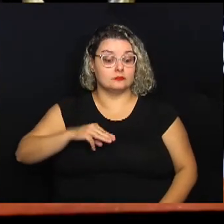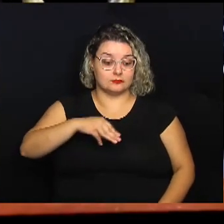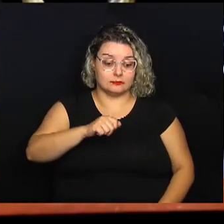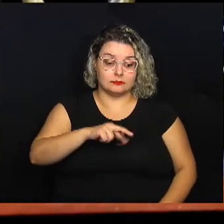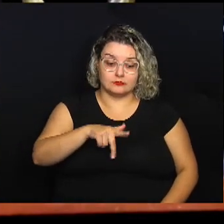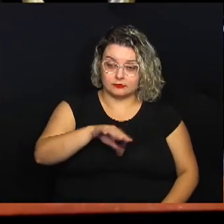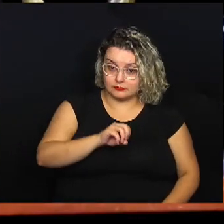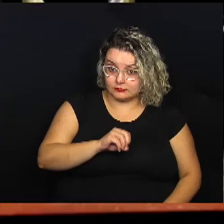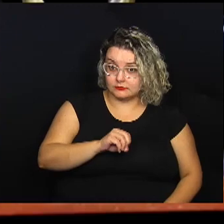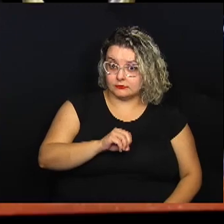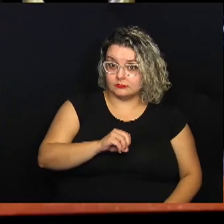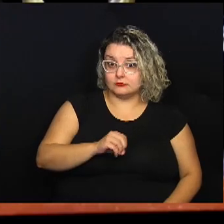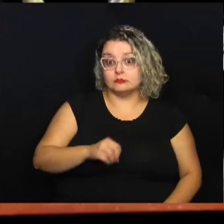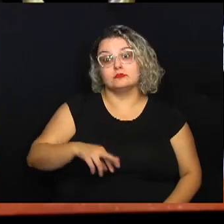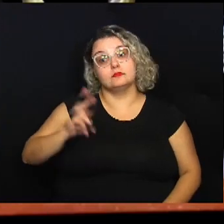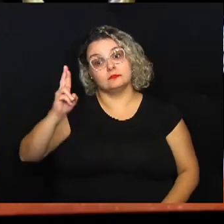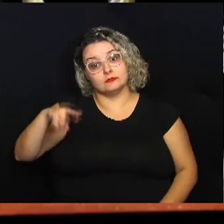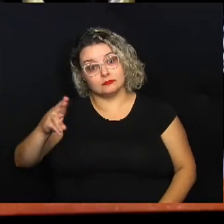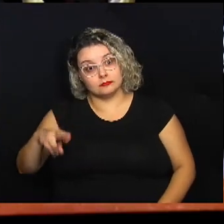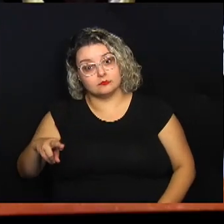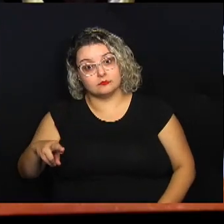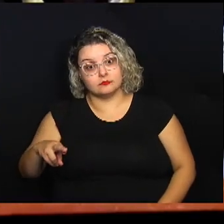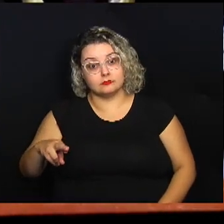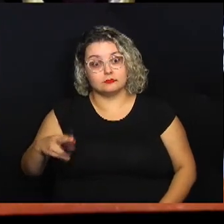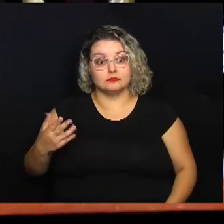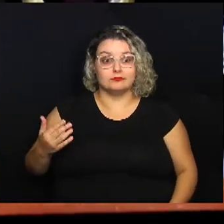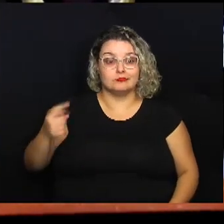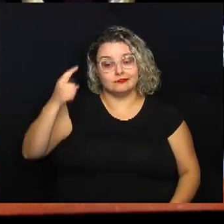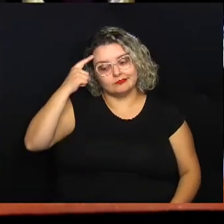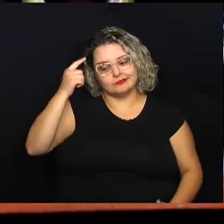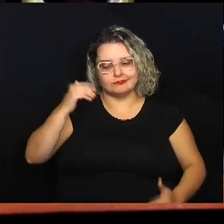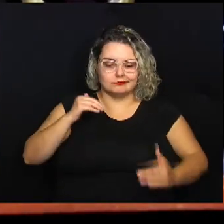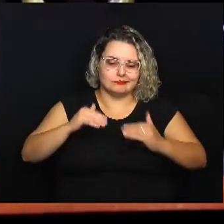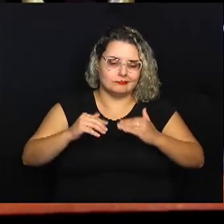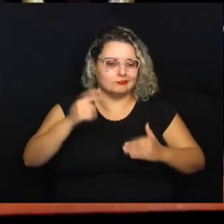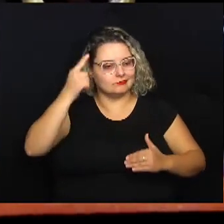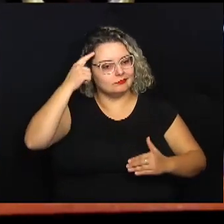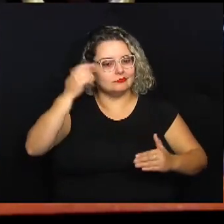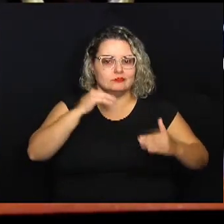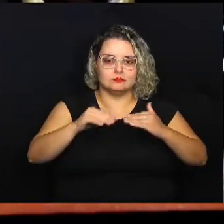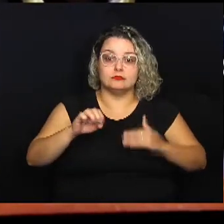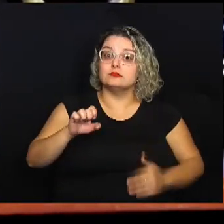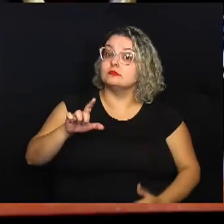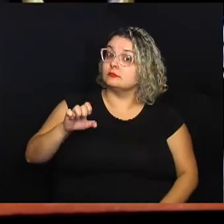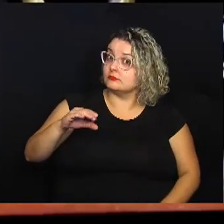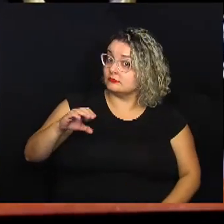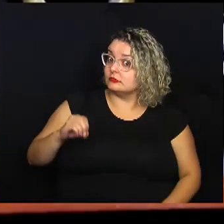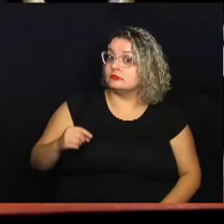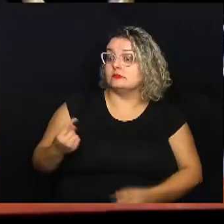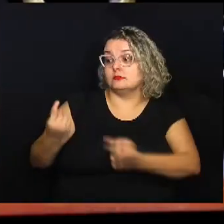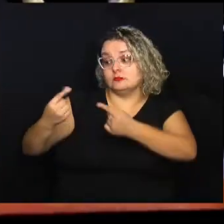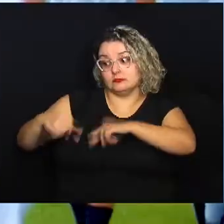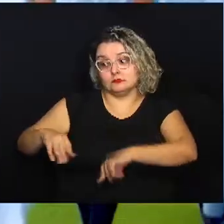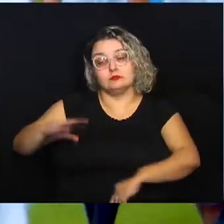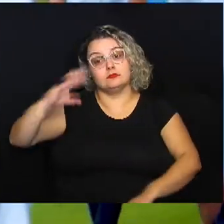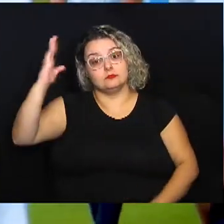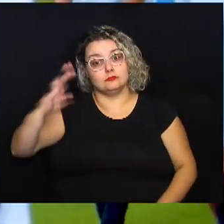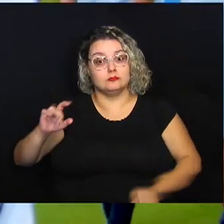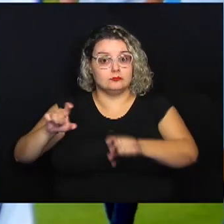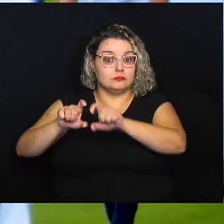Eberlin, os motivos foram discordâncias sobre a montagem do elenco para o Campeonato Brasileiro da Série